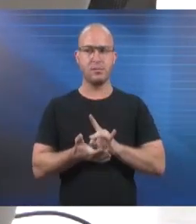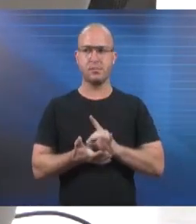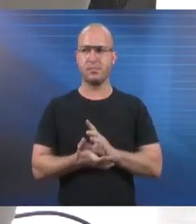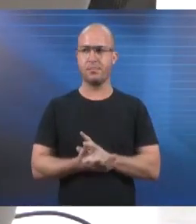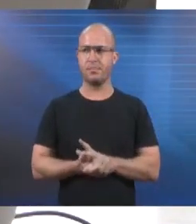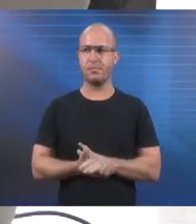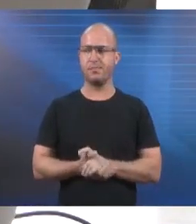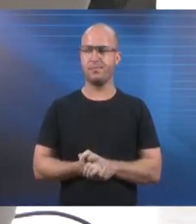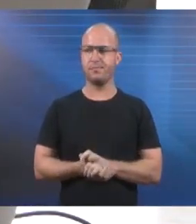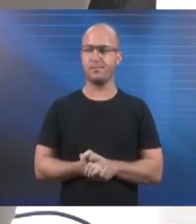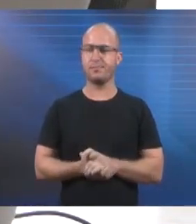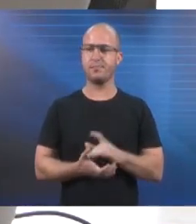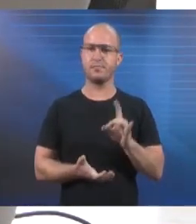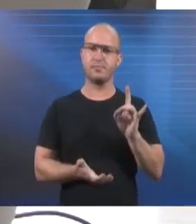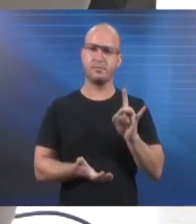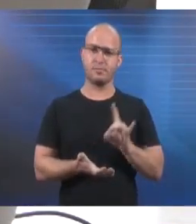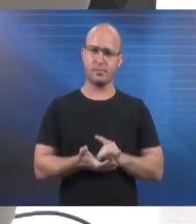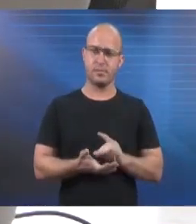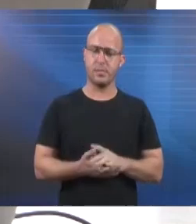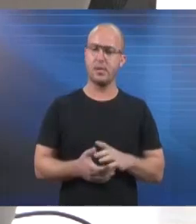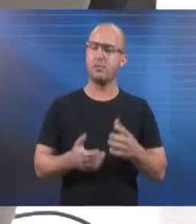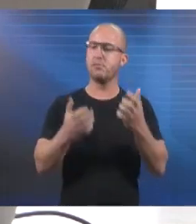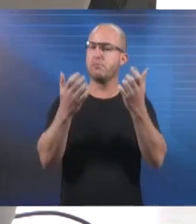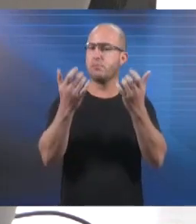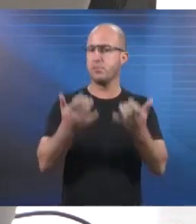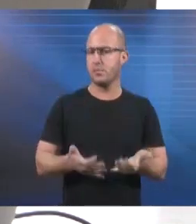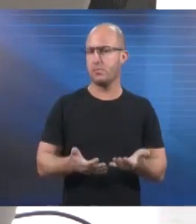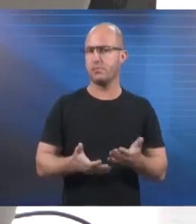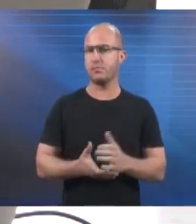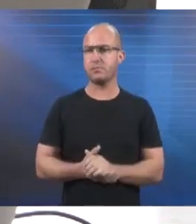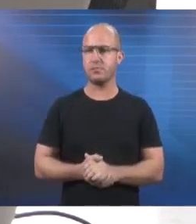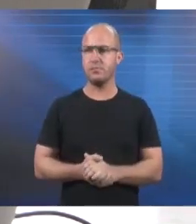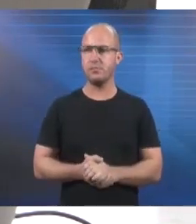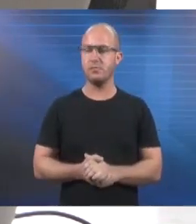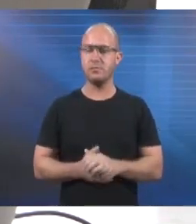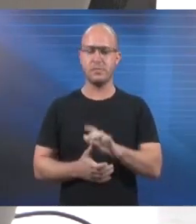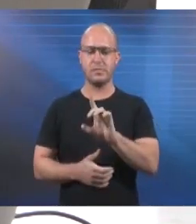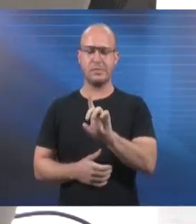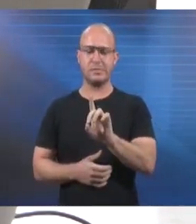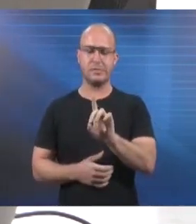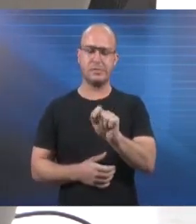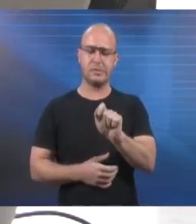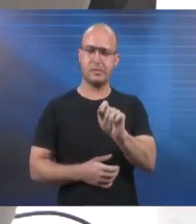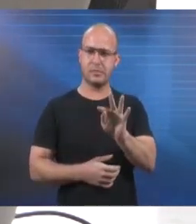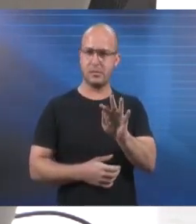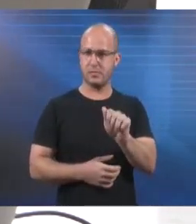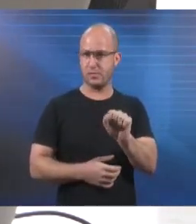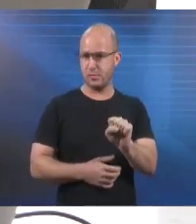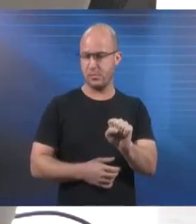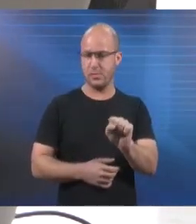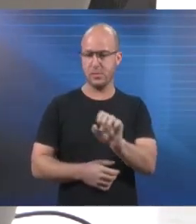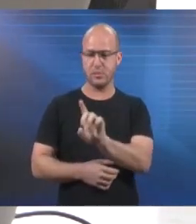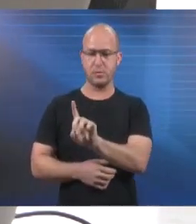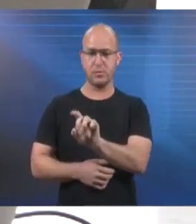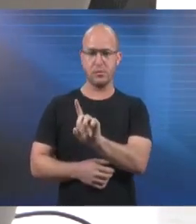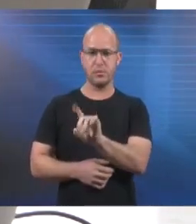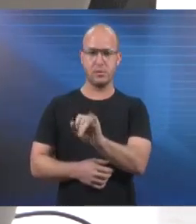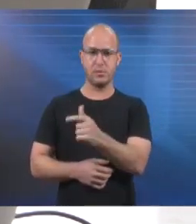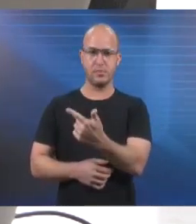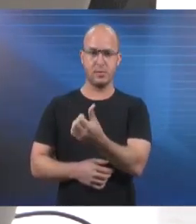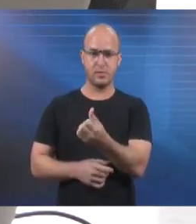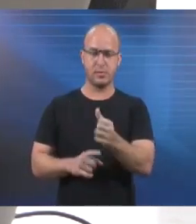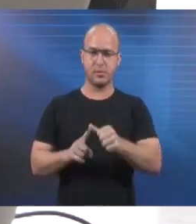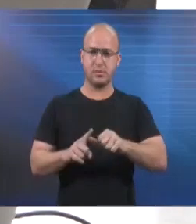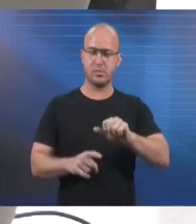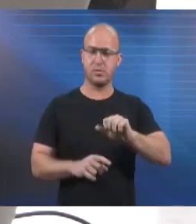Verdade da verdade e eu vou dizer aqui datas no dia 26 de julho de